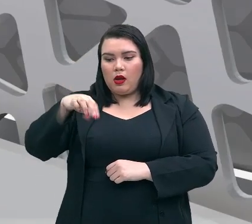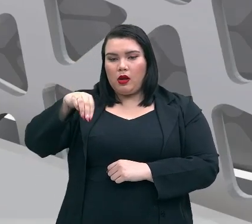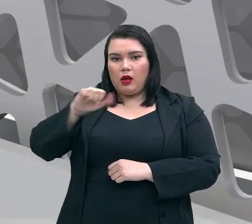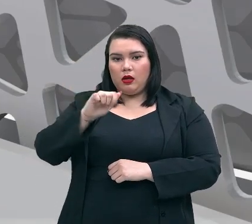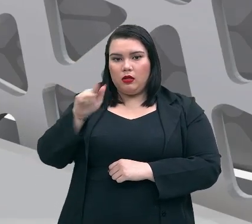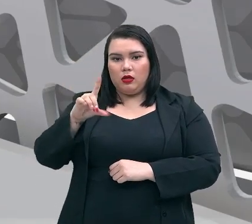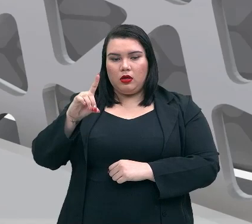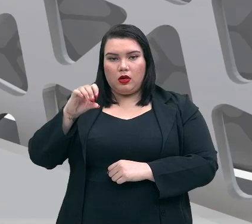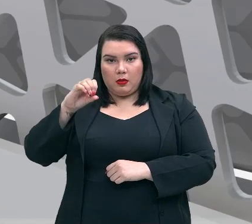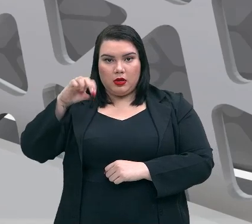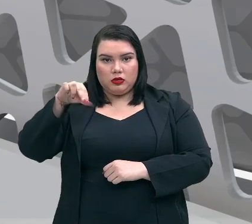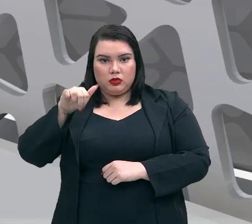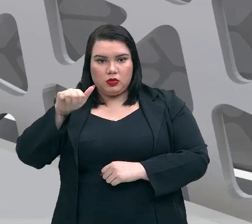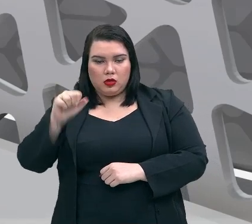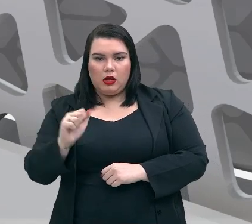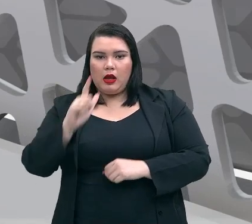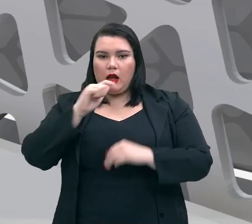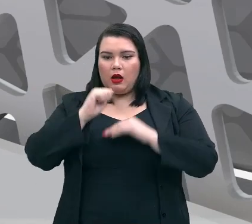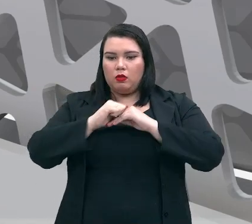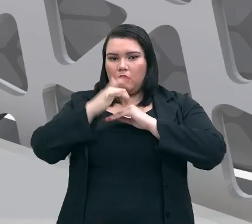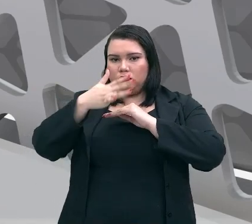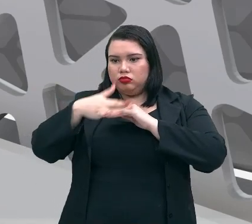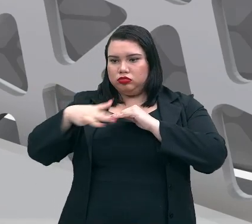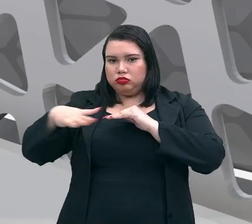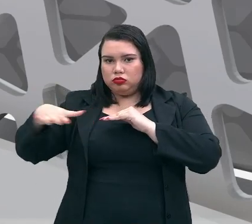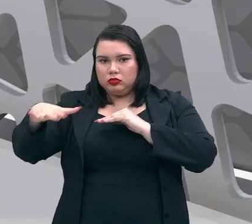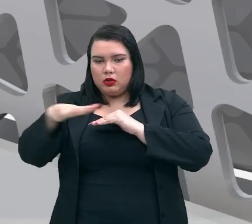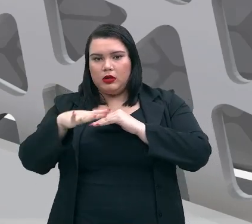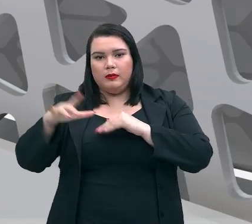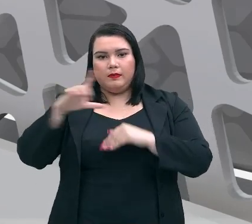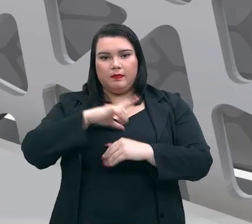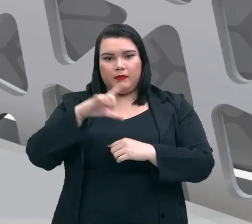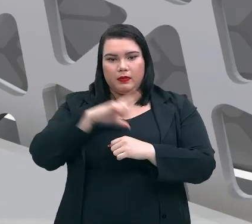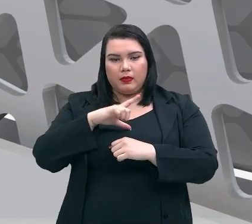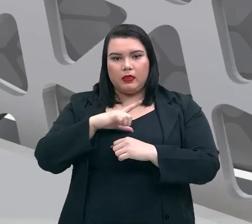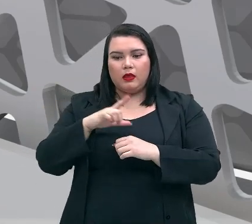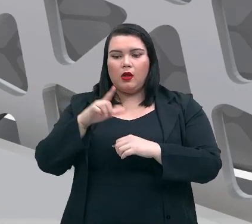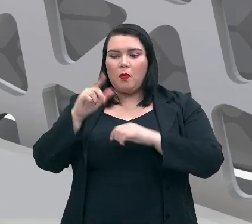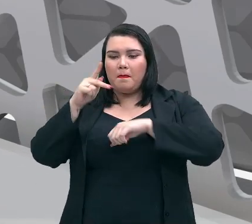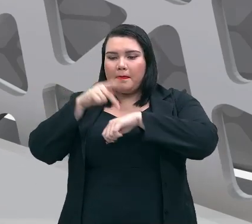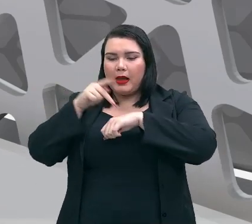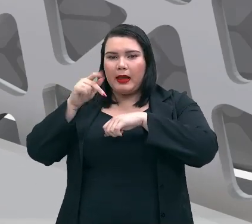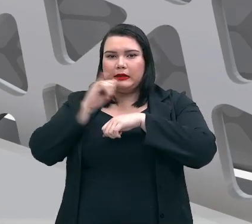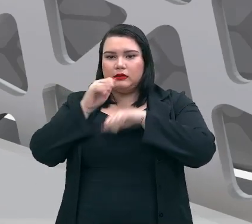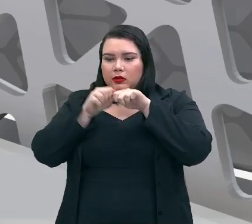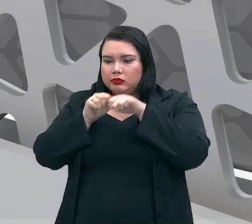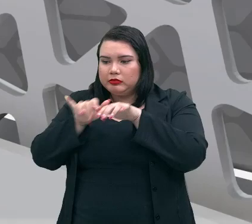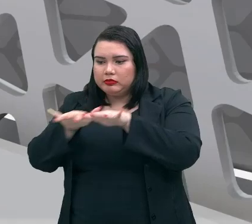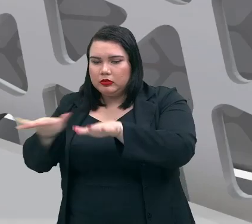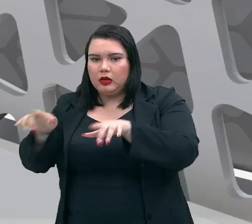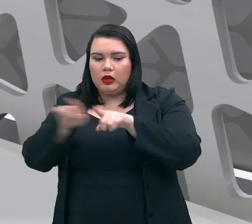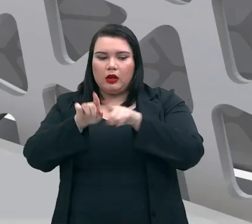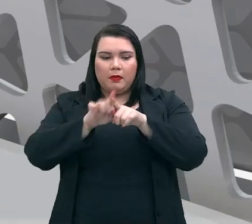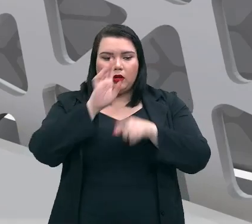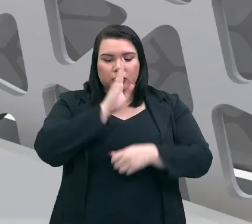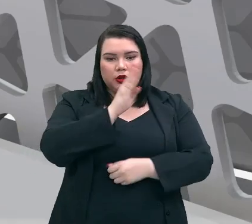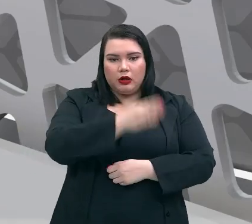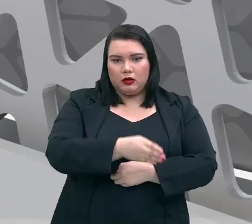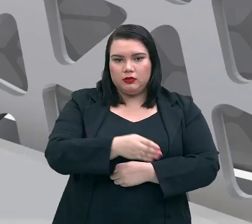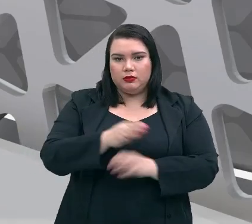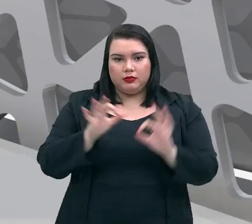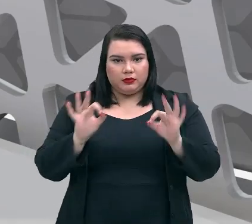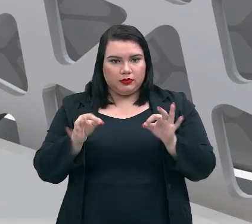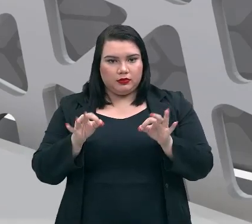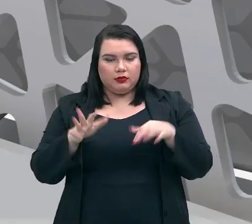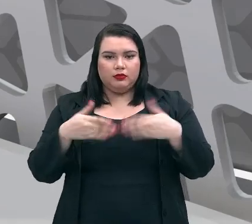Oceano Atlântico, vai ter tanto uma área que pega a parte do delta quanto a de estuário. Tá certo, gente?